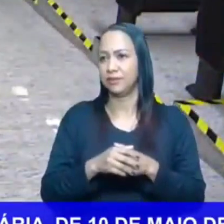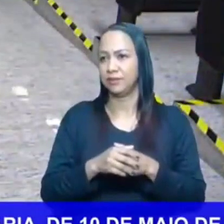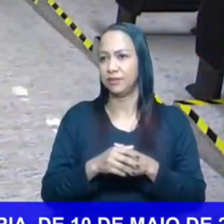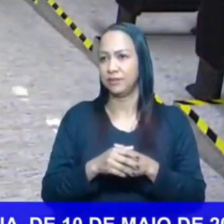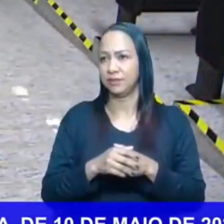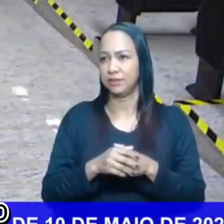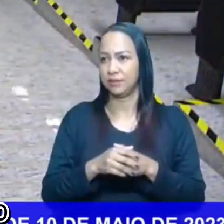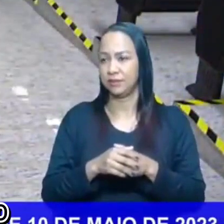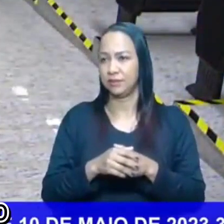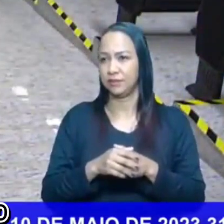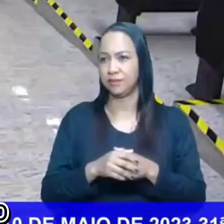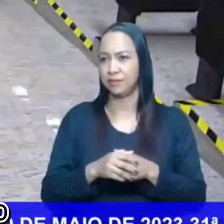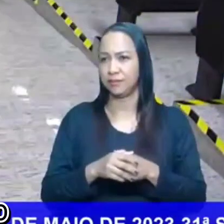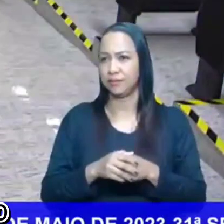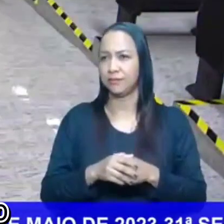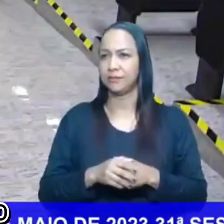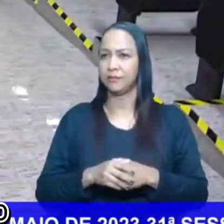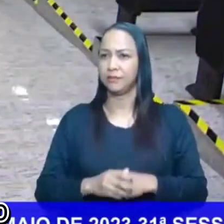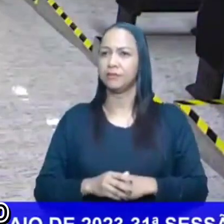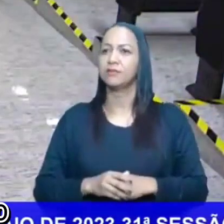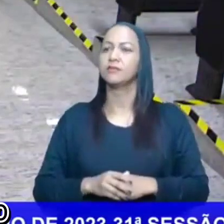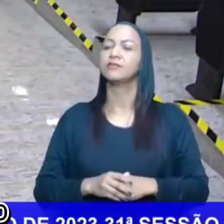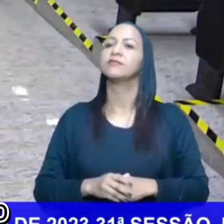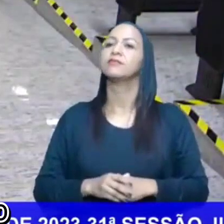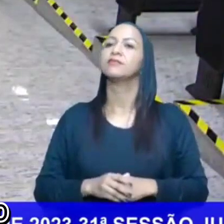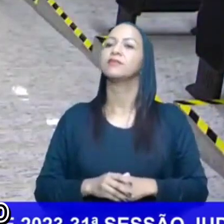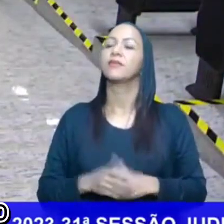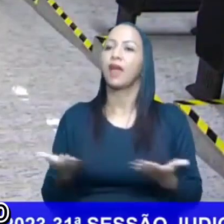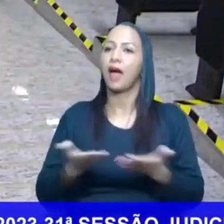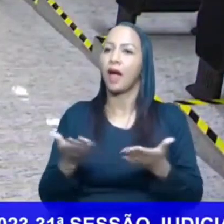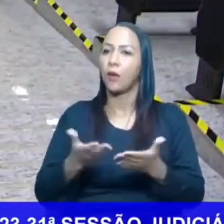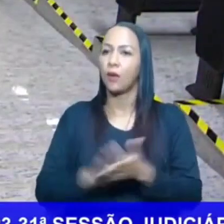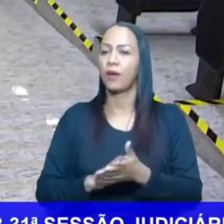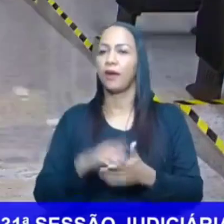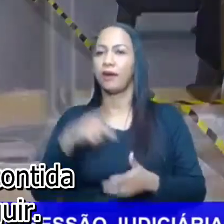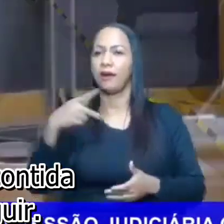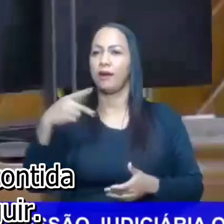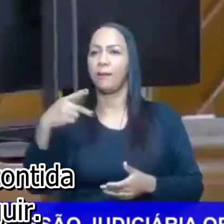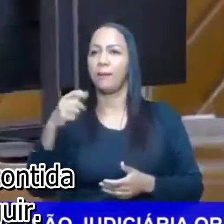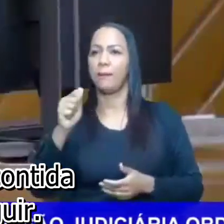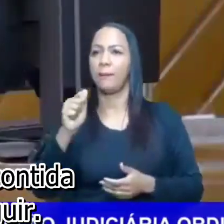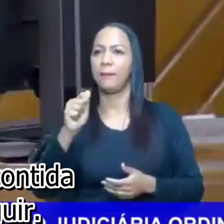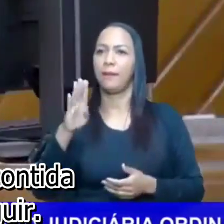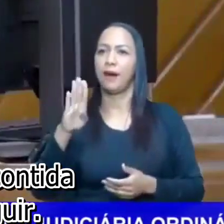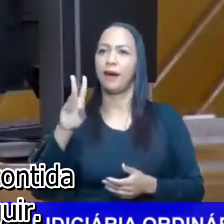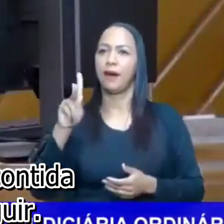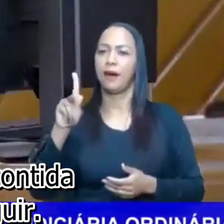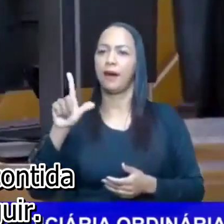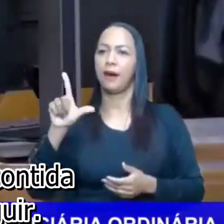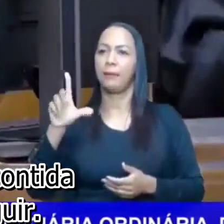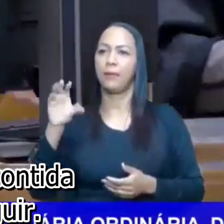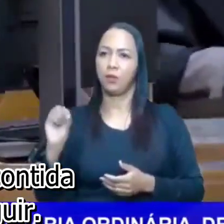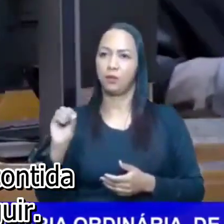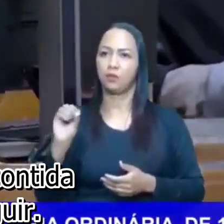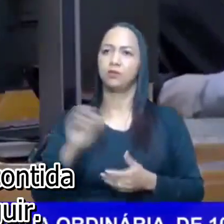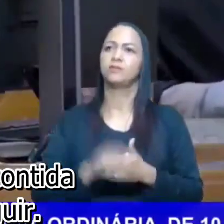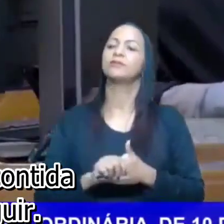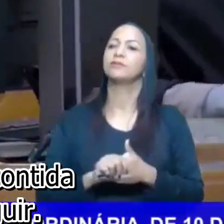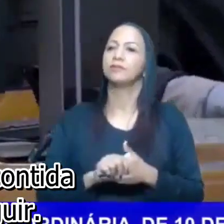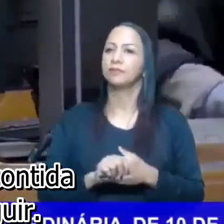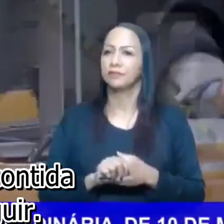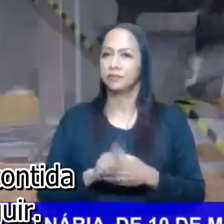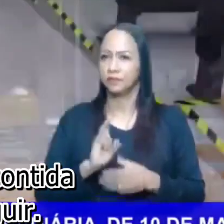Novamente, imagem ampla do plenário. O relatório, vamos ouvir o doutor Pablo. Senhor presidente, reitero a manifestação contida nos